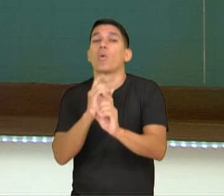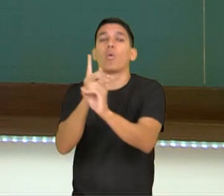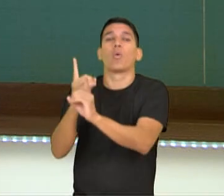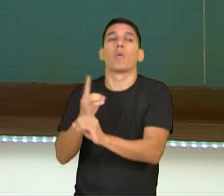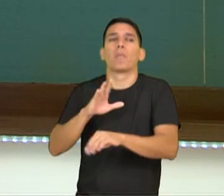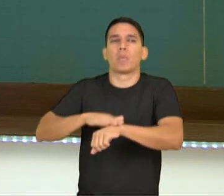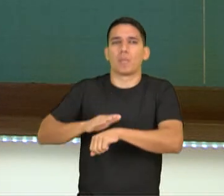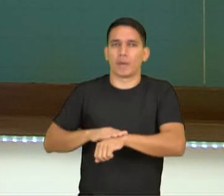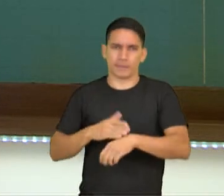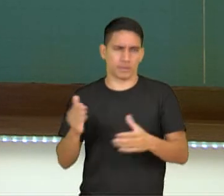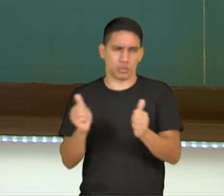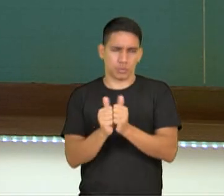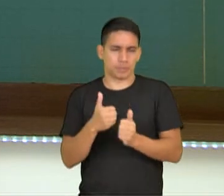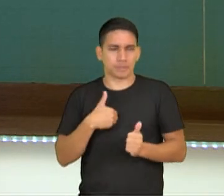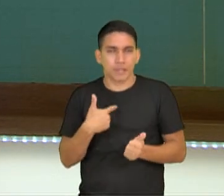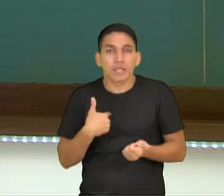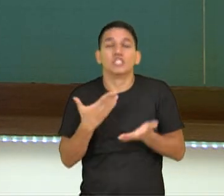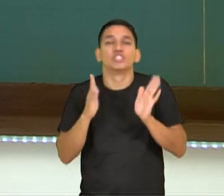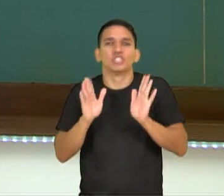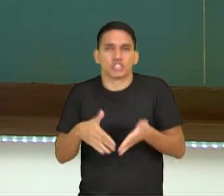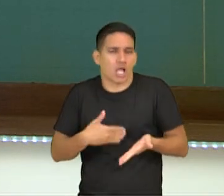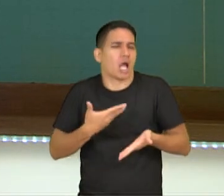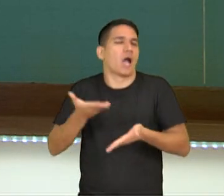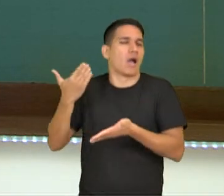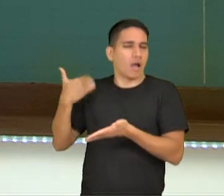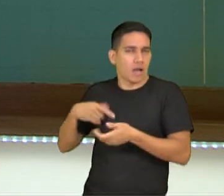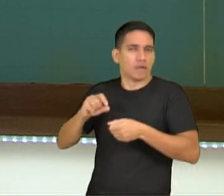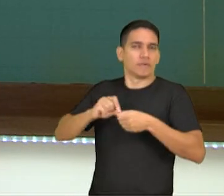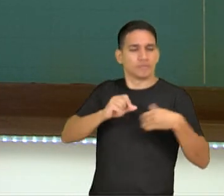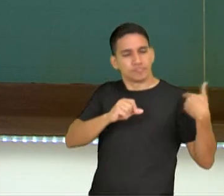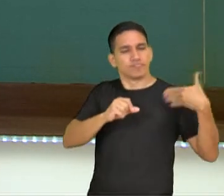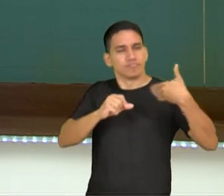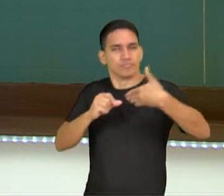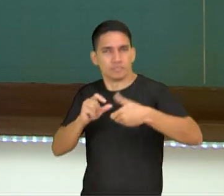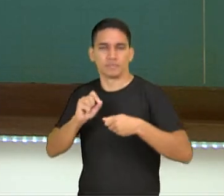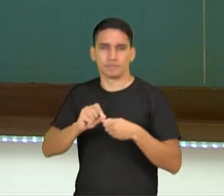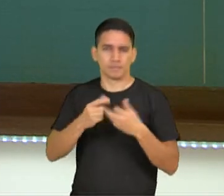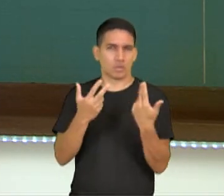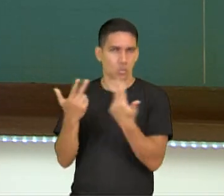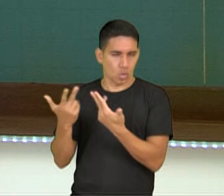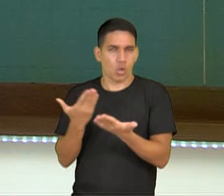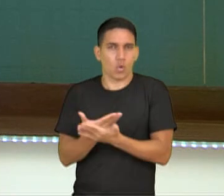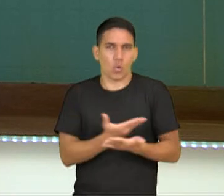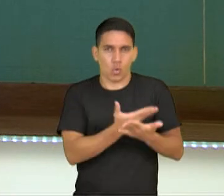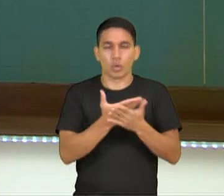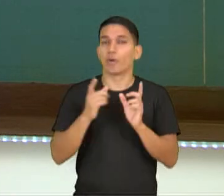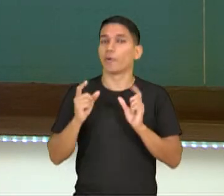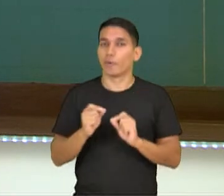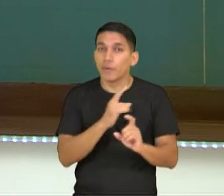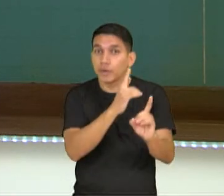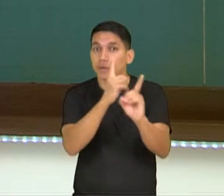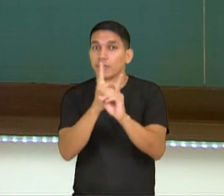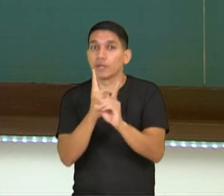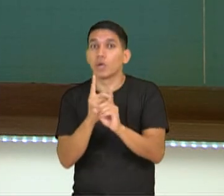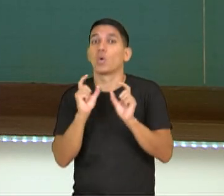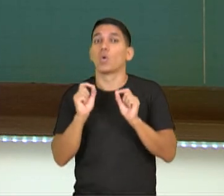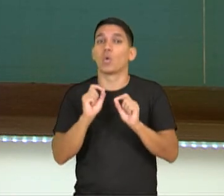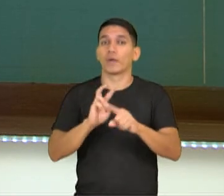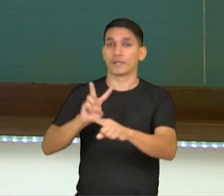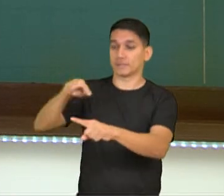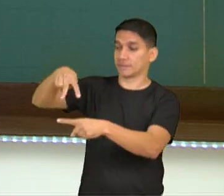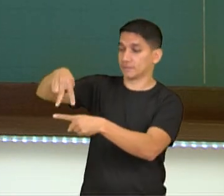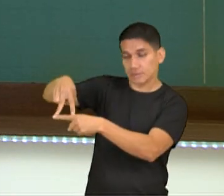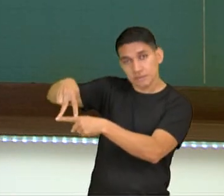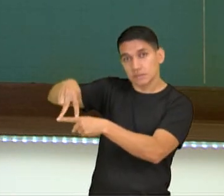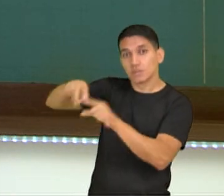aqui com a professora, do modo que a gente já vinha fazendo aqui no decorrer, né, do estudo de hoje, então nós vamos encontrar o valor de delta. Então,